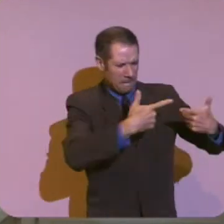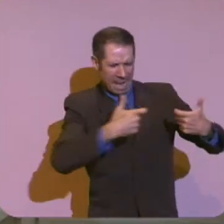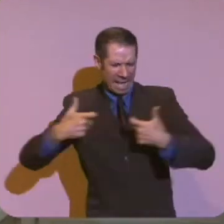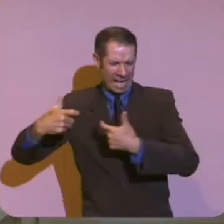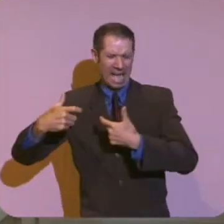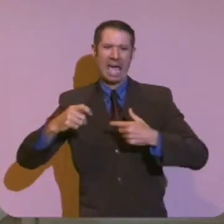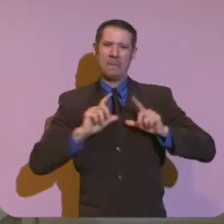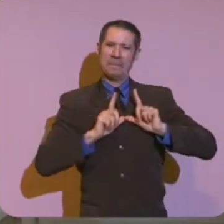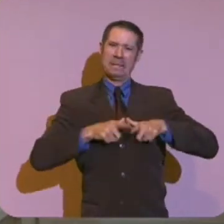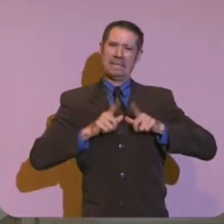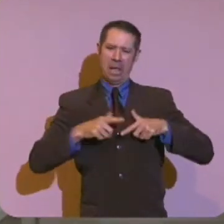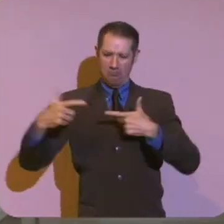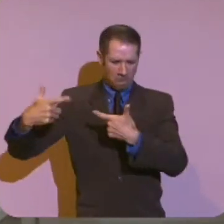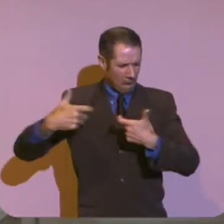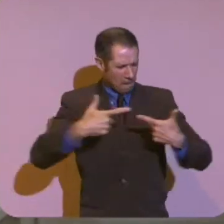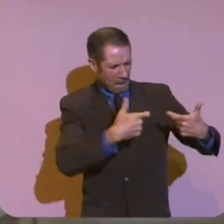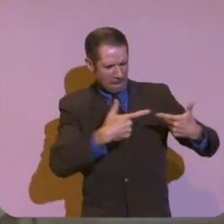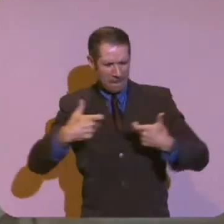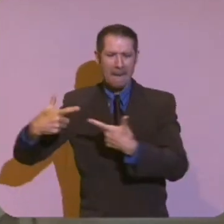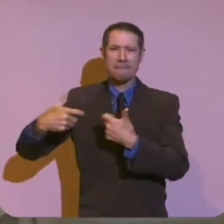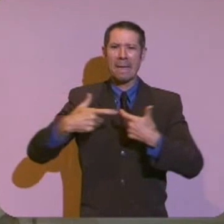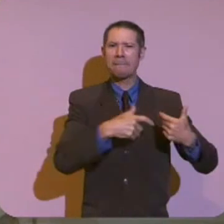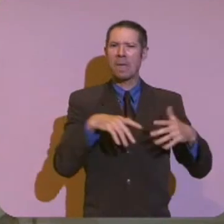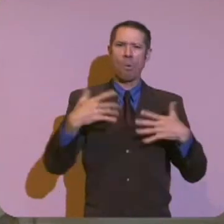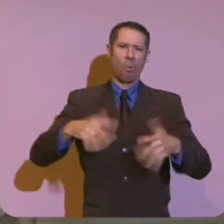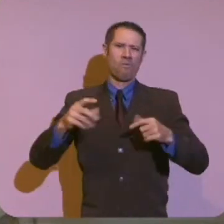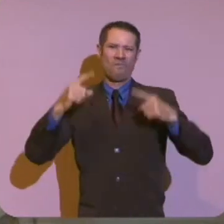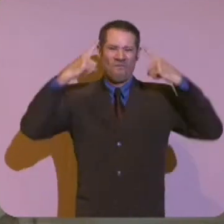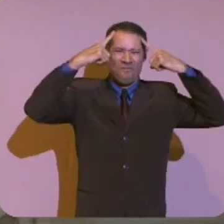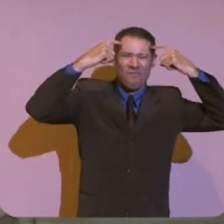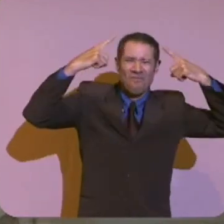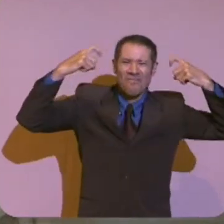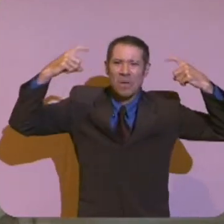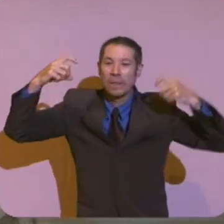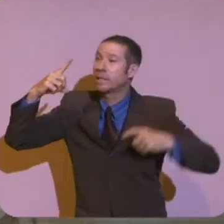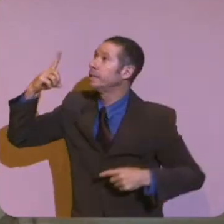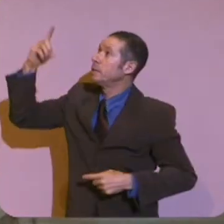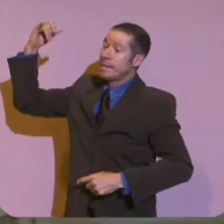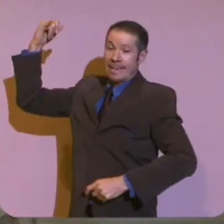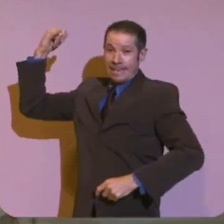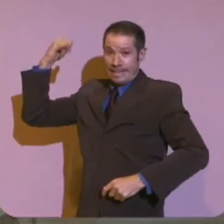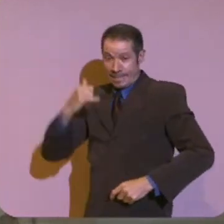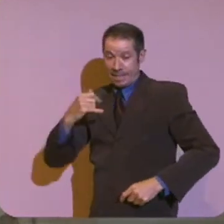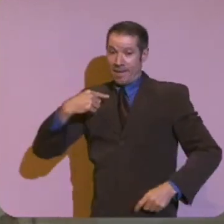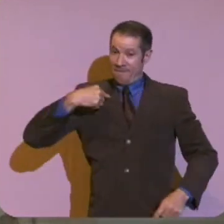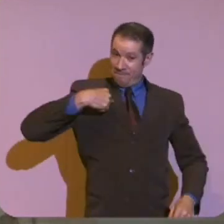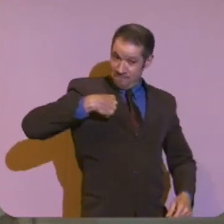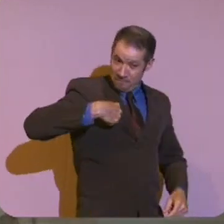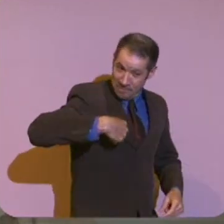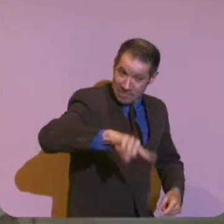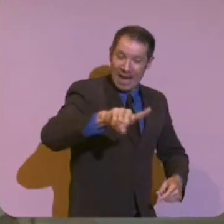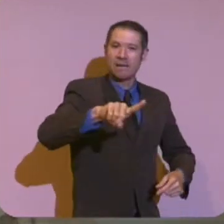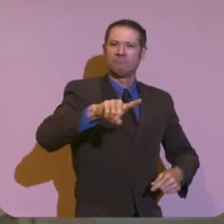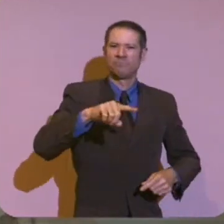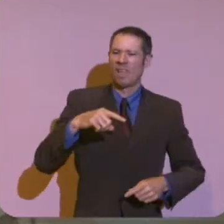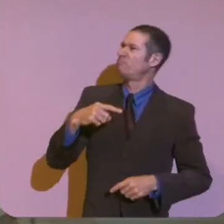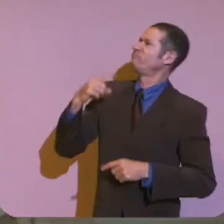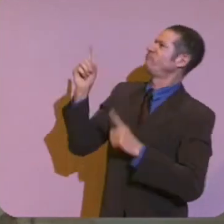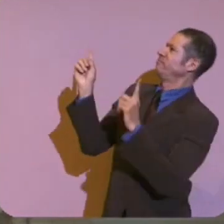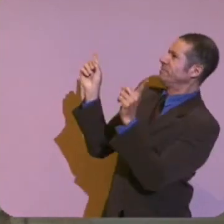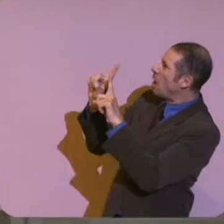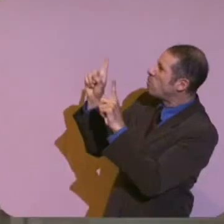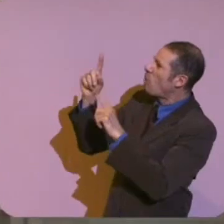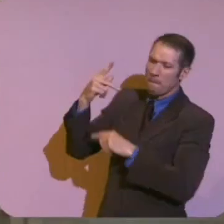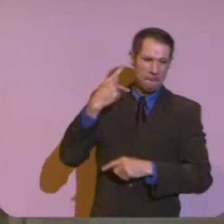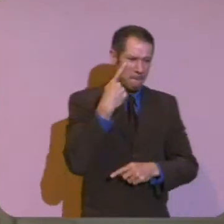Israel, e eles eram tremendamente violentos. E quando Deus disse que ele deveria ir para lá, ele falou: não vou pregar para